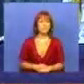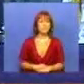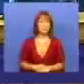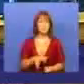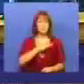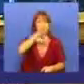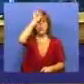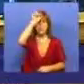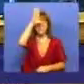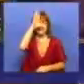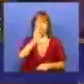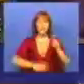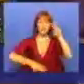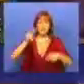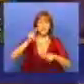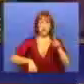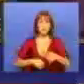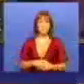Sr. Ministro das Finanças.